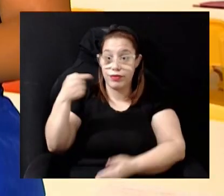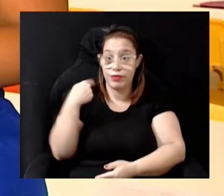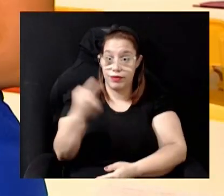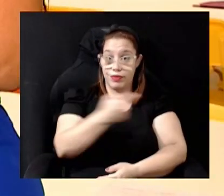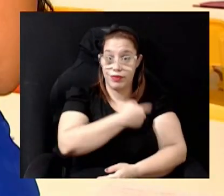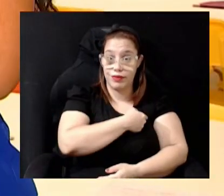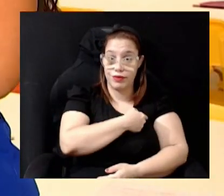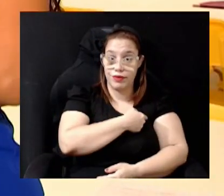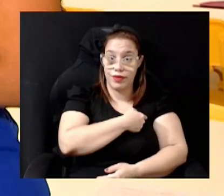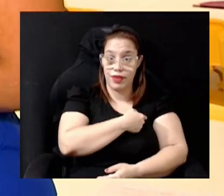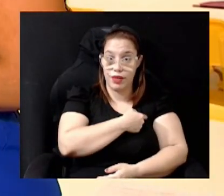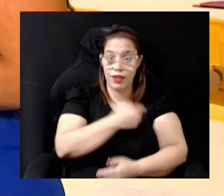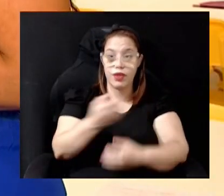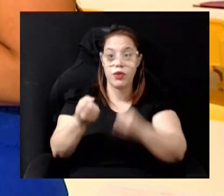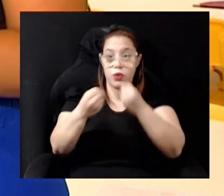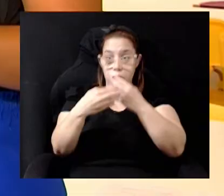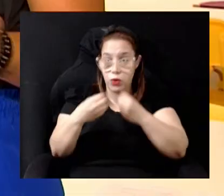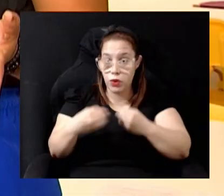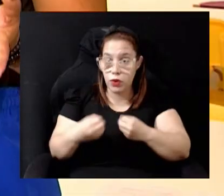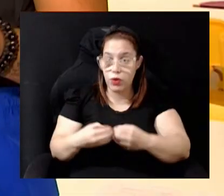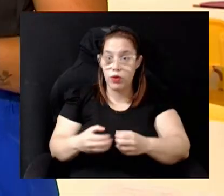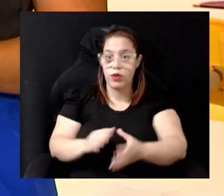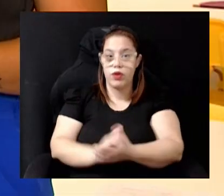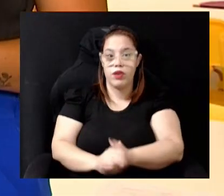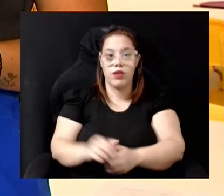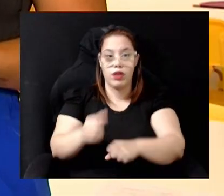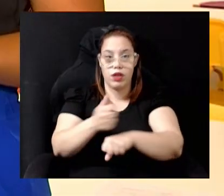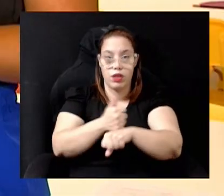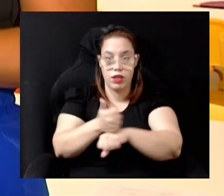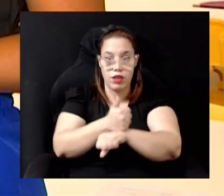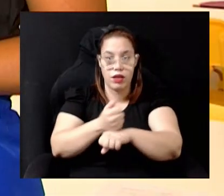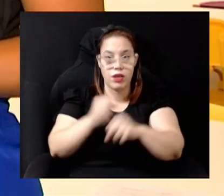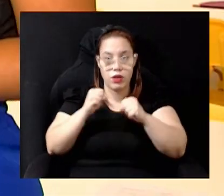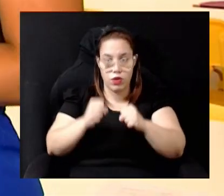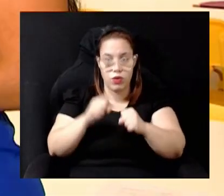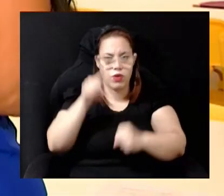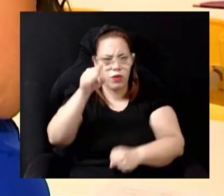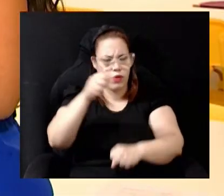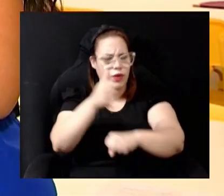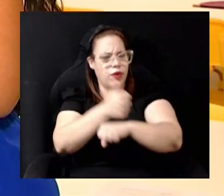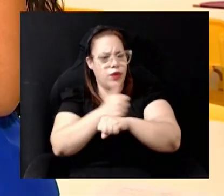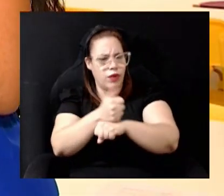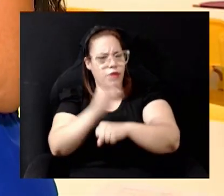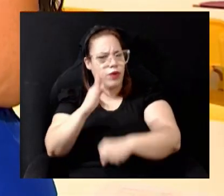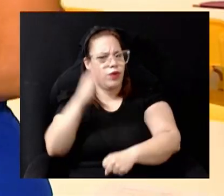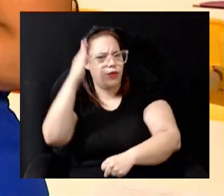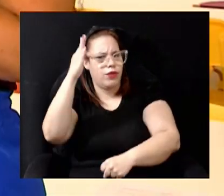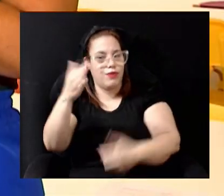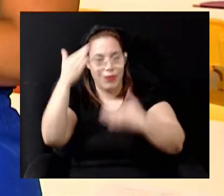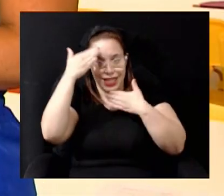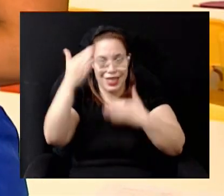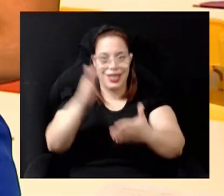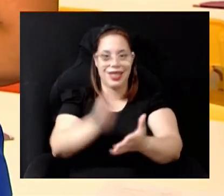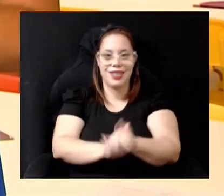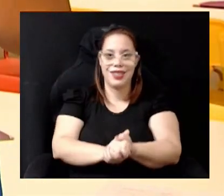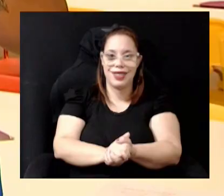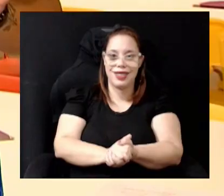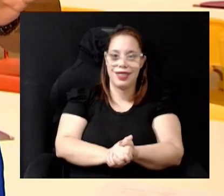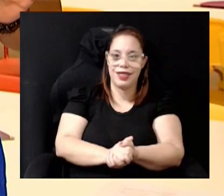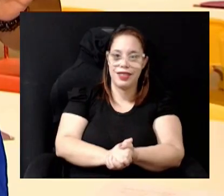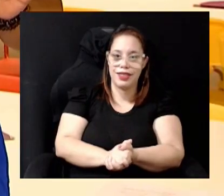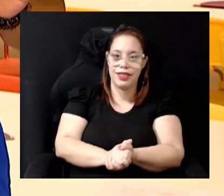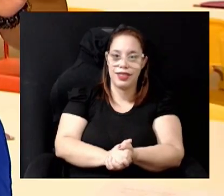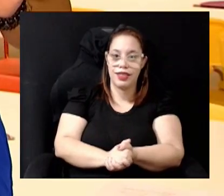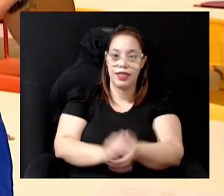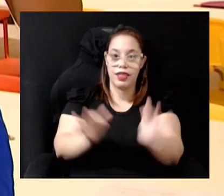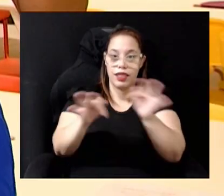repassar essas informações aí dessa profissão que pode ser a sua profissão do futuro. Obrigada. Eu que agradeço. E a gente fecha com o Bruno,